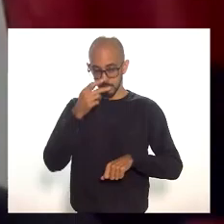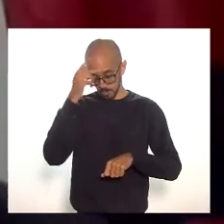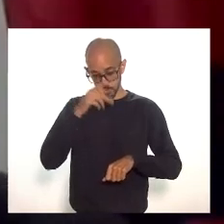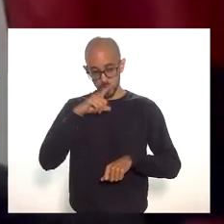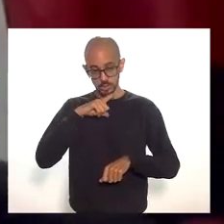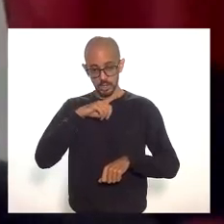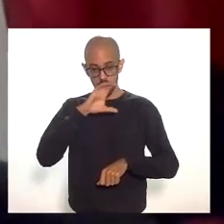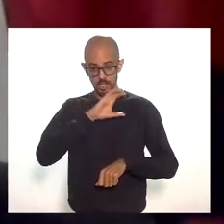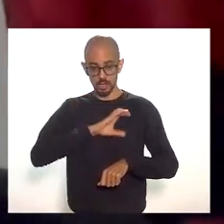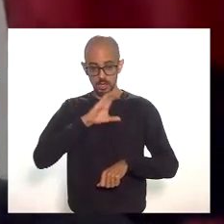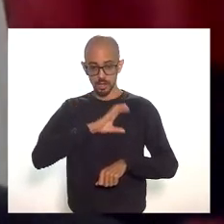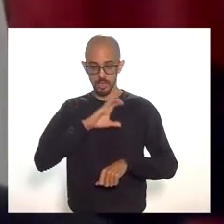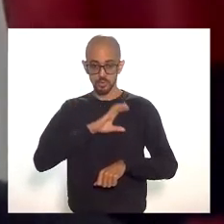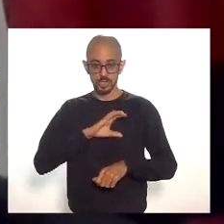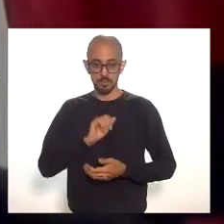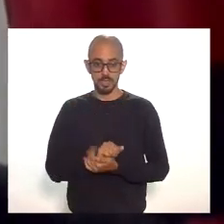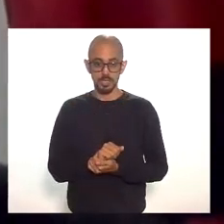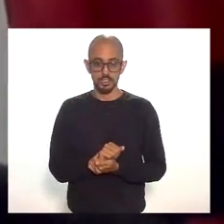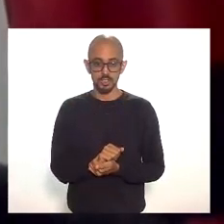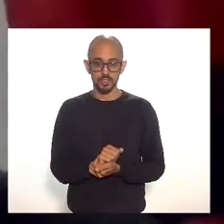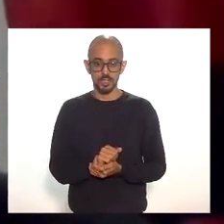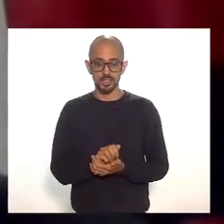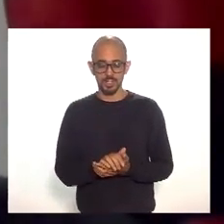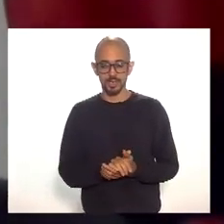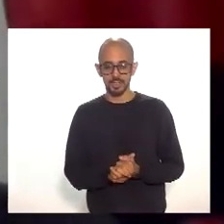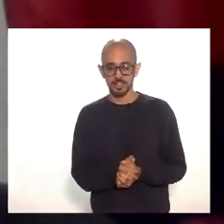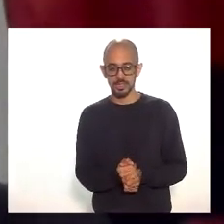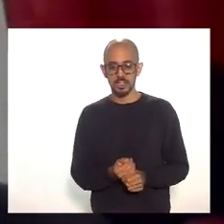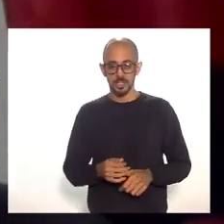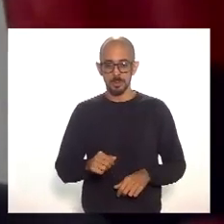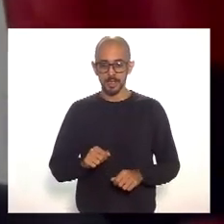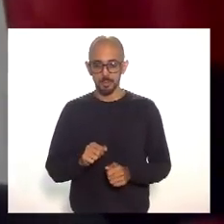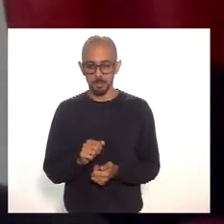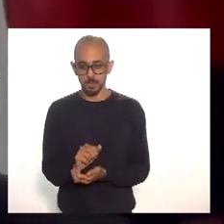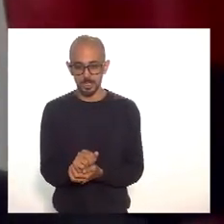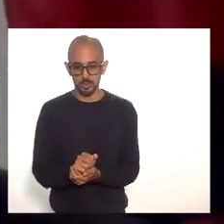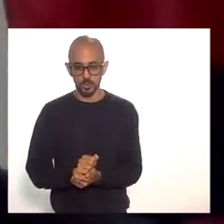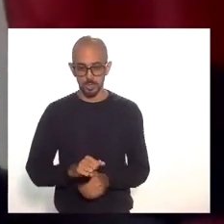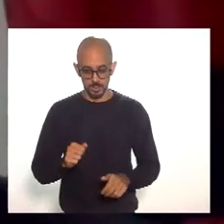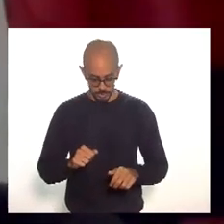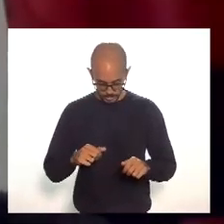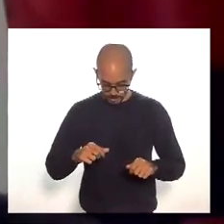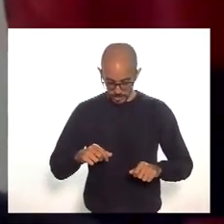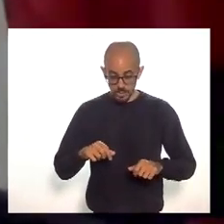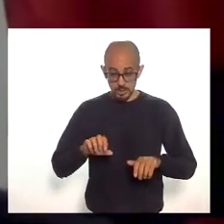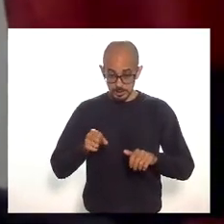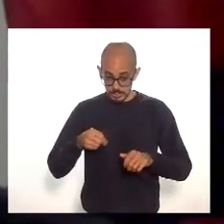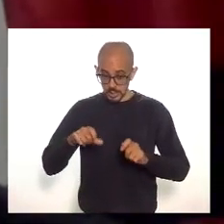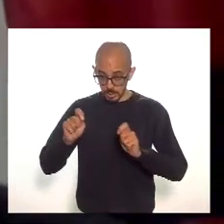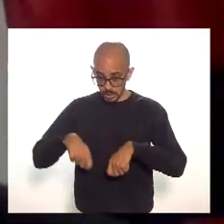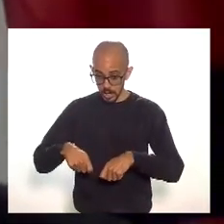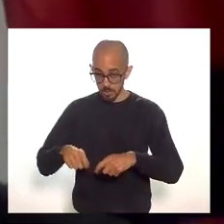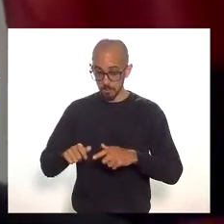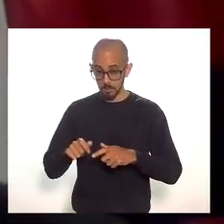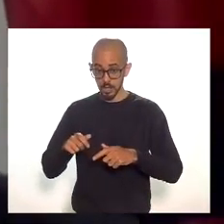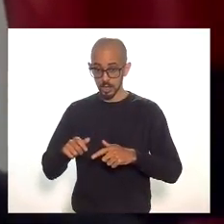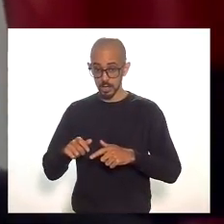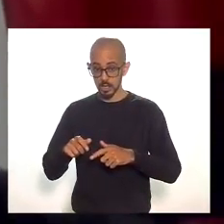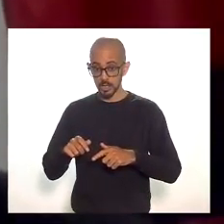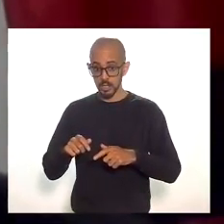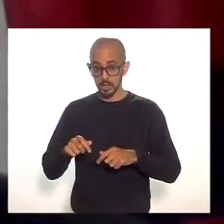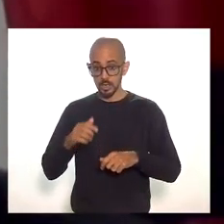aqui é que, se o veículo não tiver condições de trafegabilidade, se não for sanado o problema,